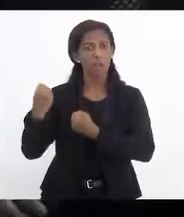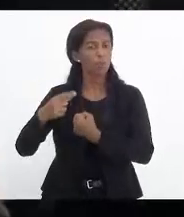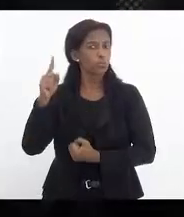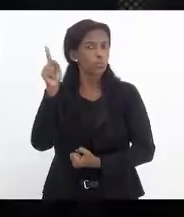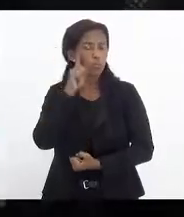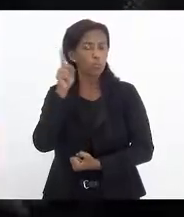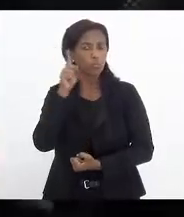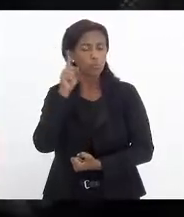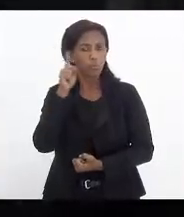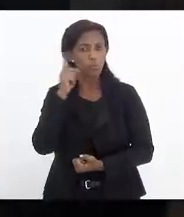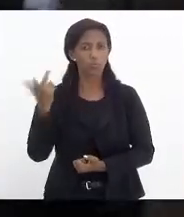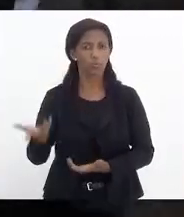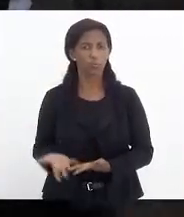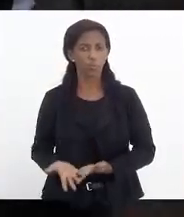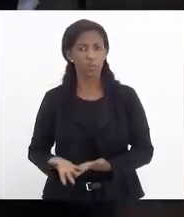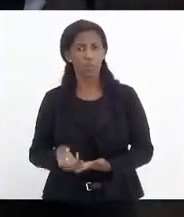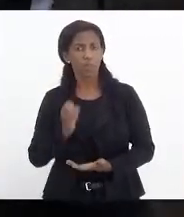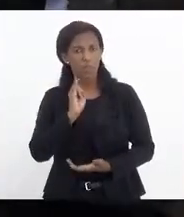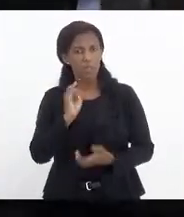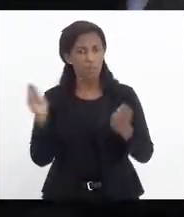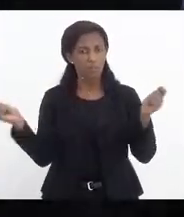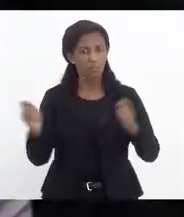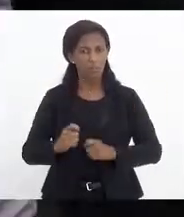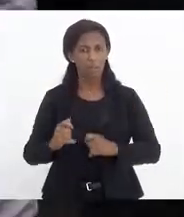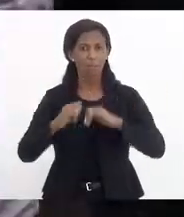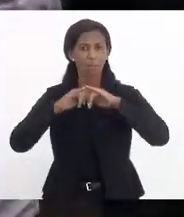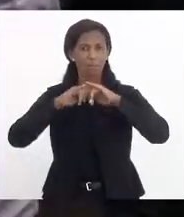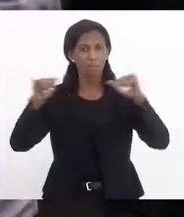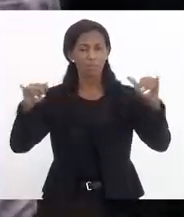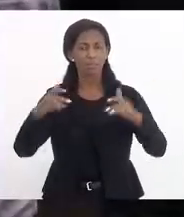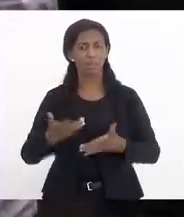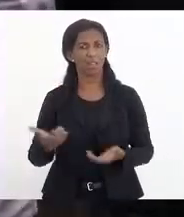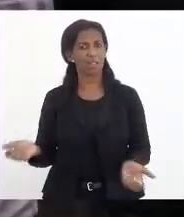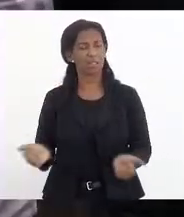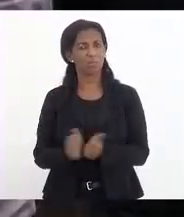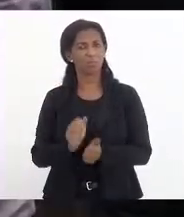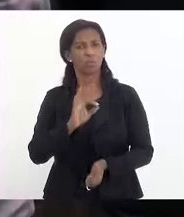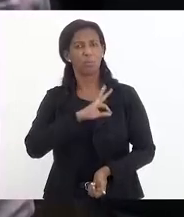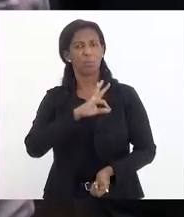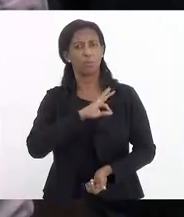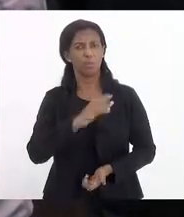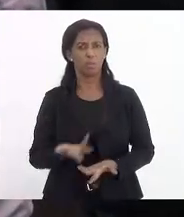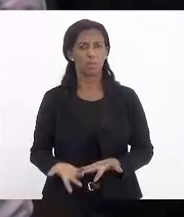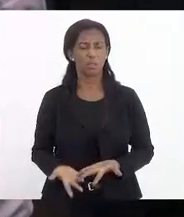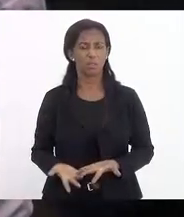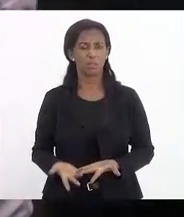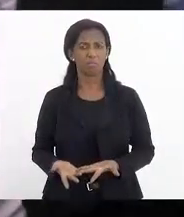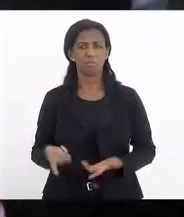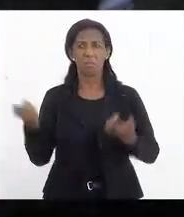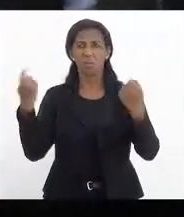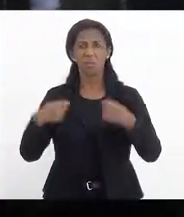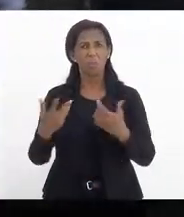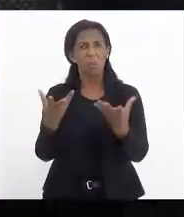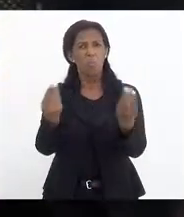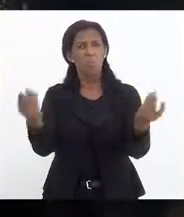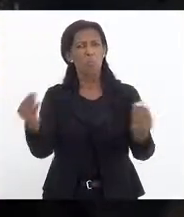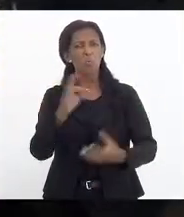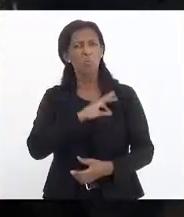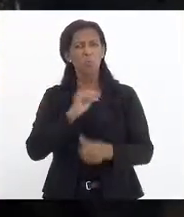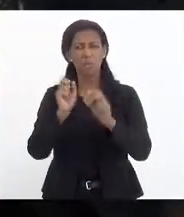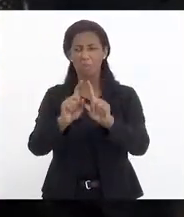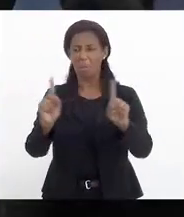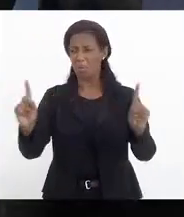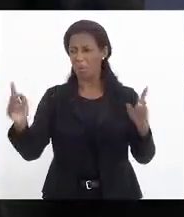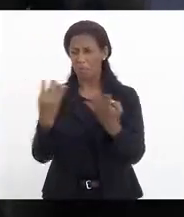só aí uma... Se a gente puder fazer essa mensagem junto à Polícia Militar, para que a gente não precise ter essa quantidade de policiais que estamos